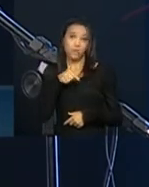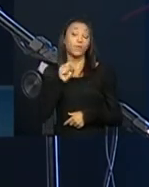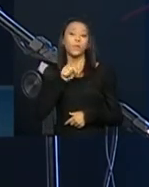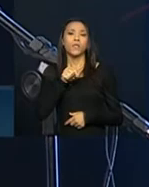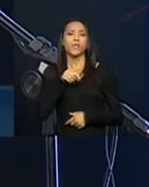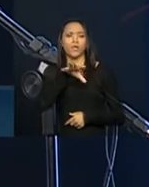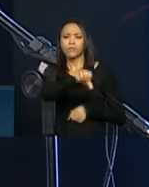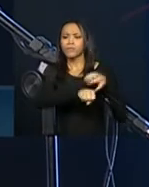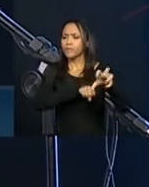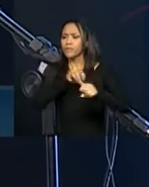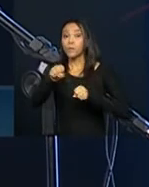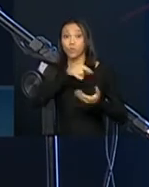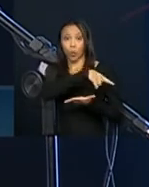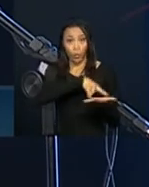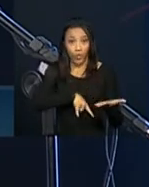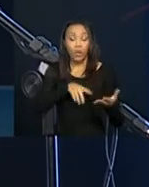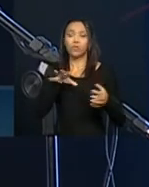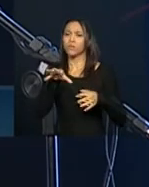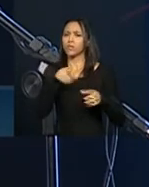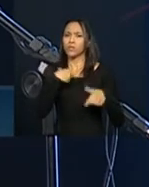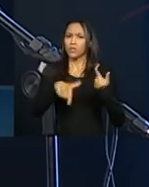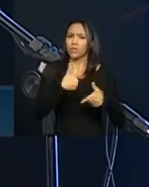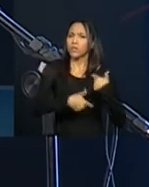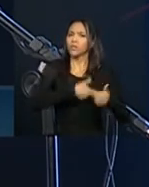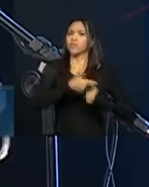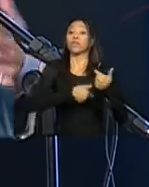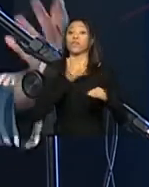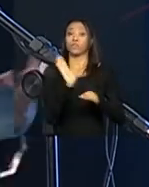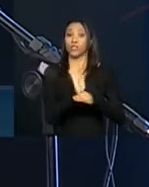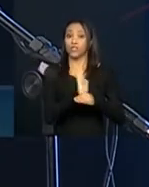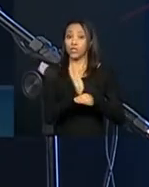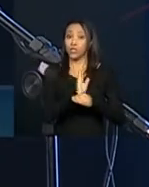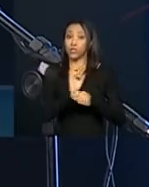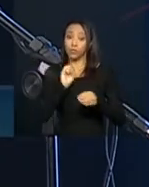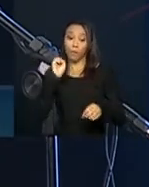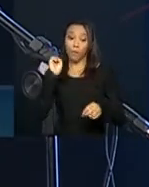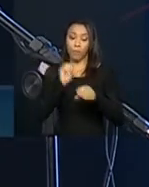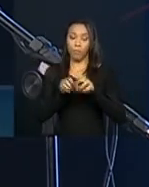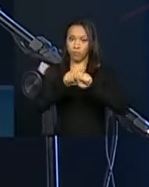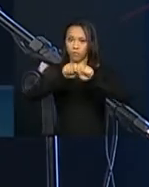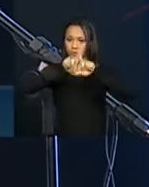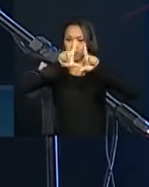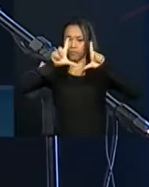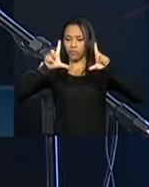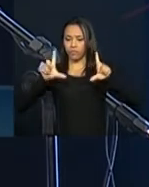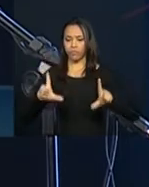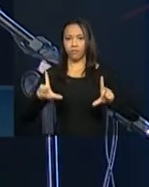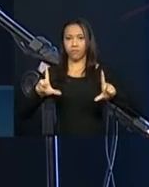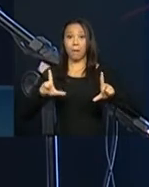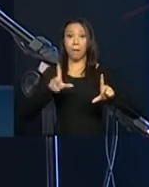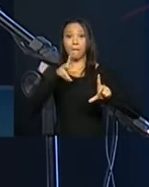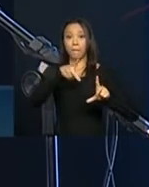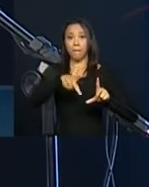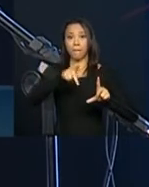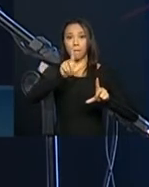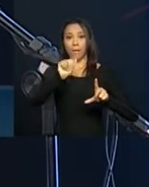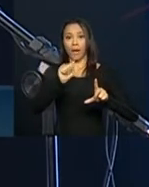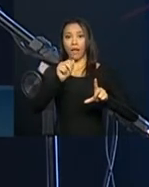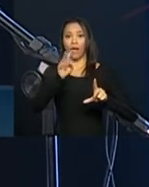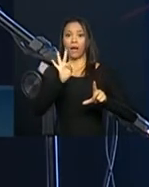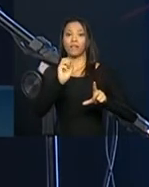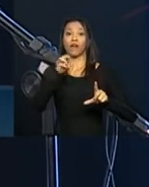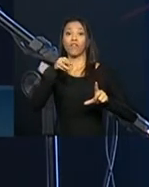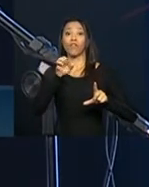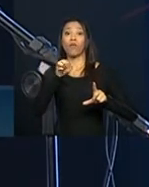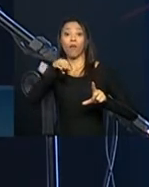de documentos, construção de vídeos, construção de uma plataforma para multiplicar experiências para construir esse grande